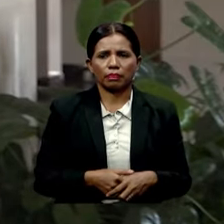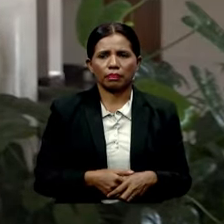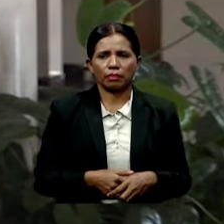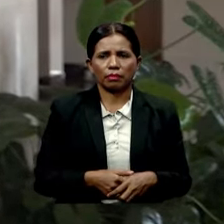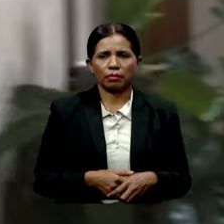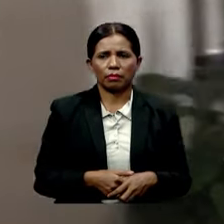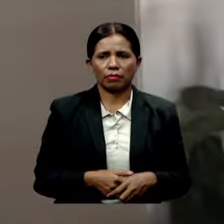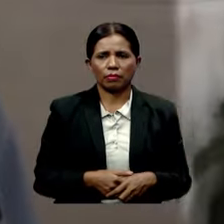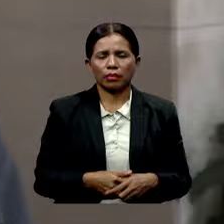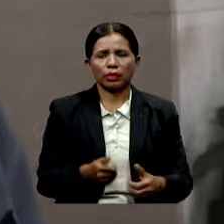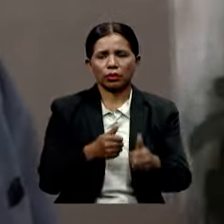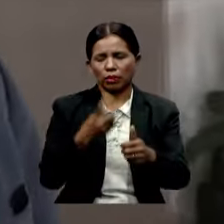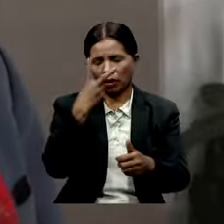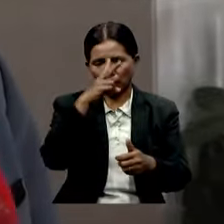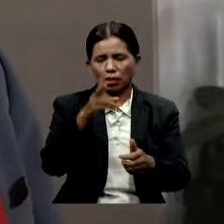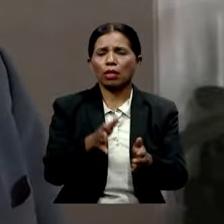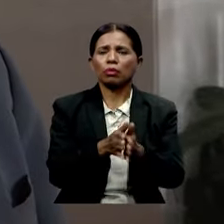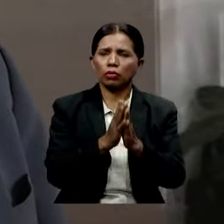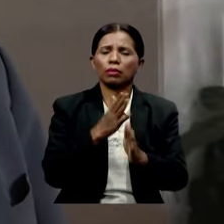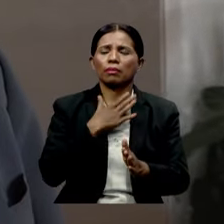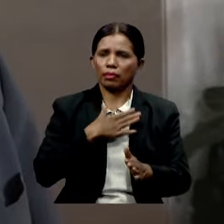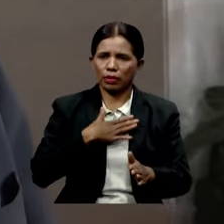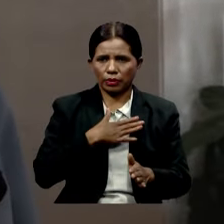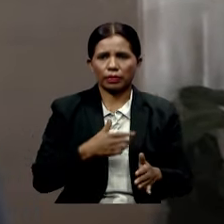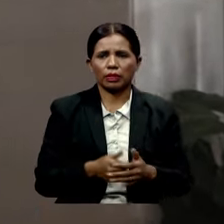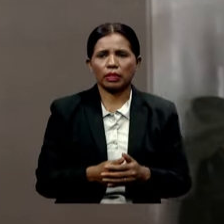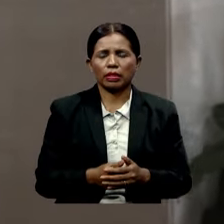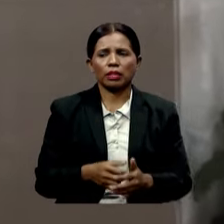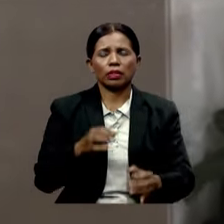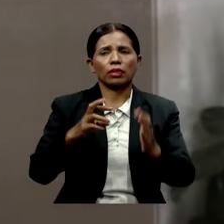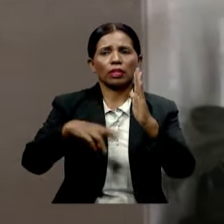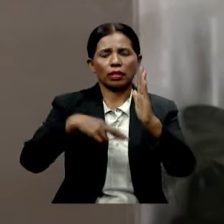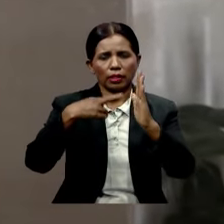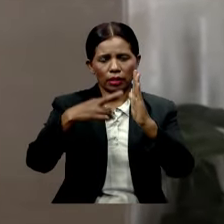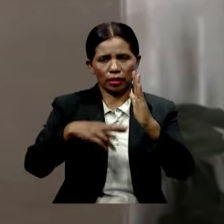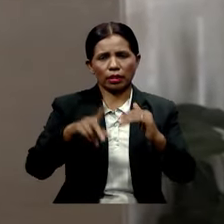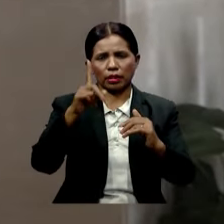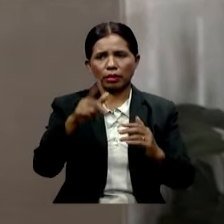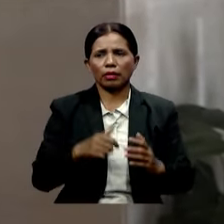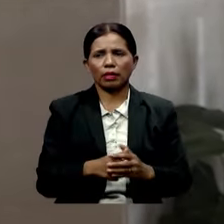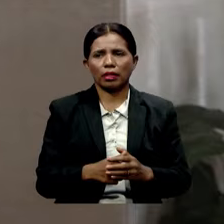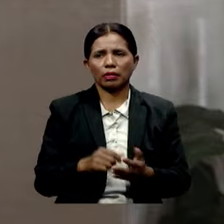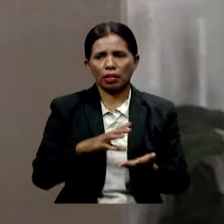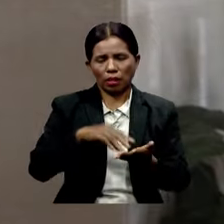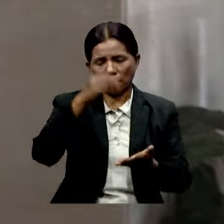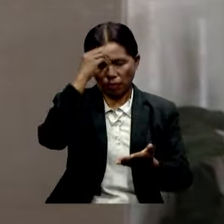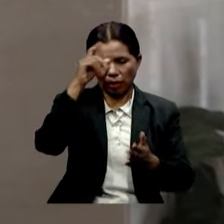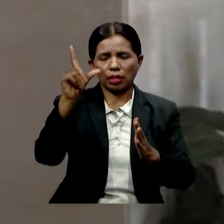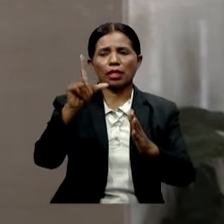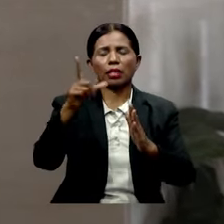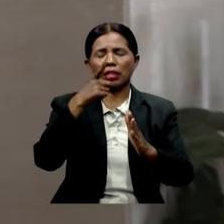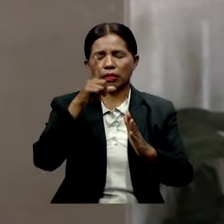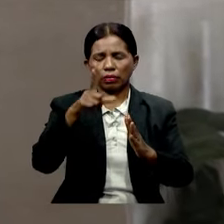Não, tu irá unir a house, favor. Só que é regra ida. A tu aprende língua portuguesa, lá os questões